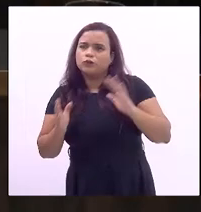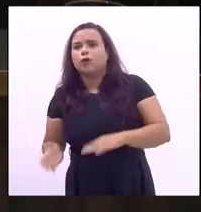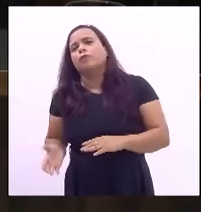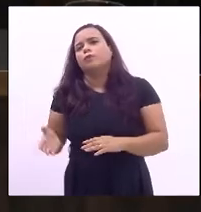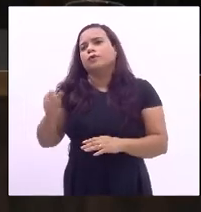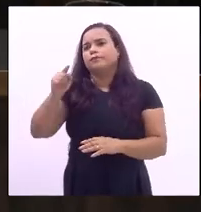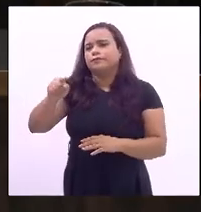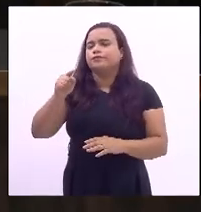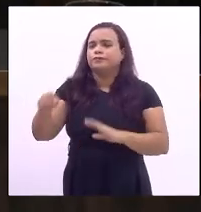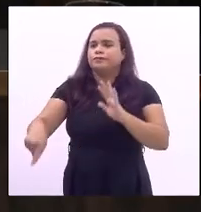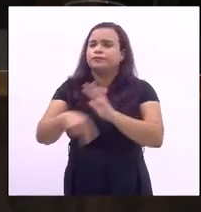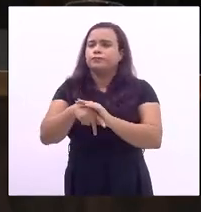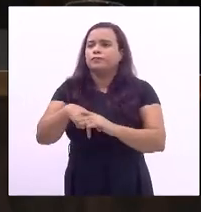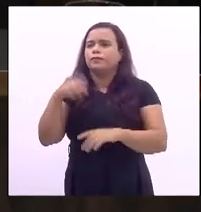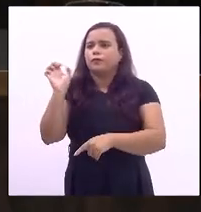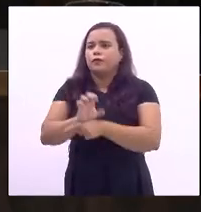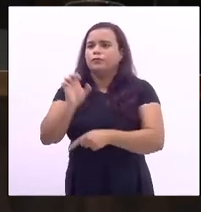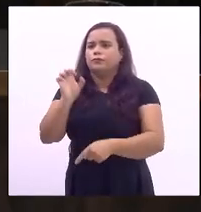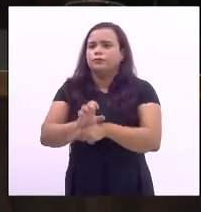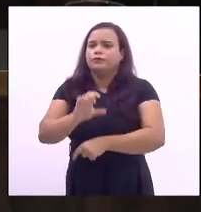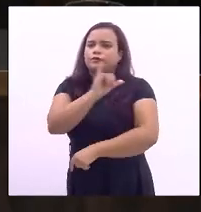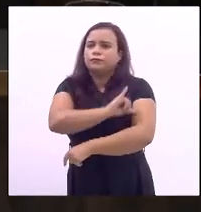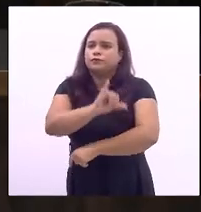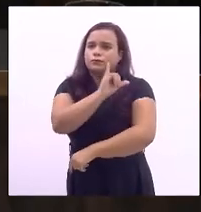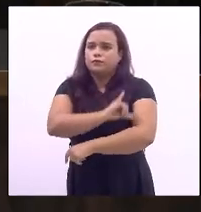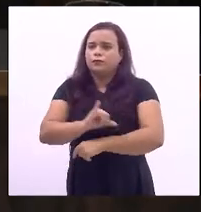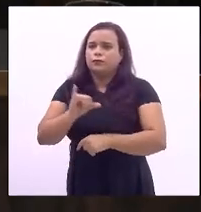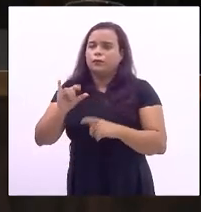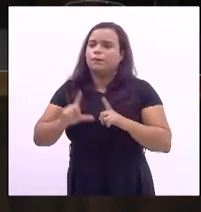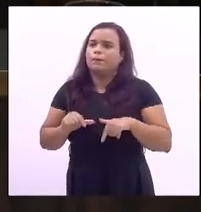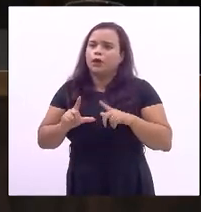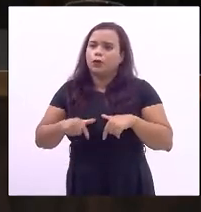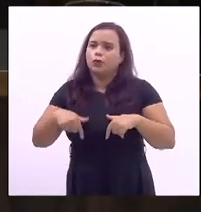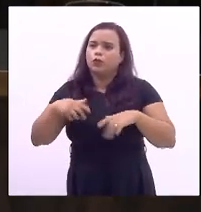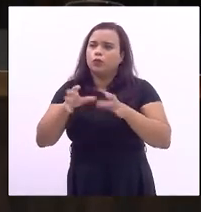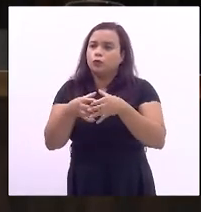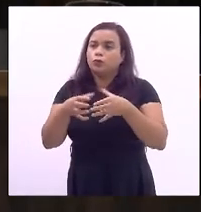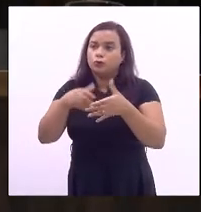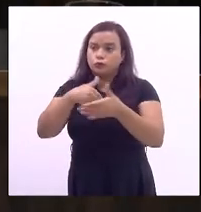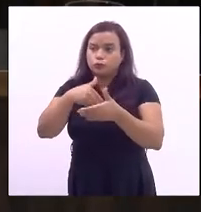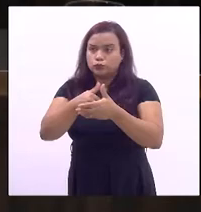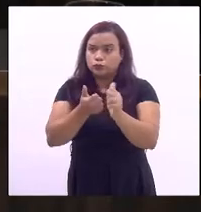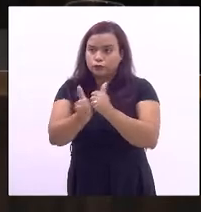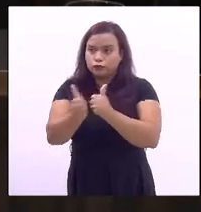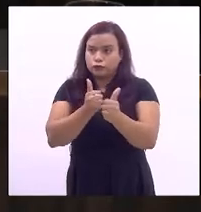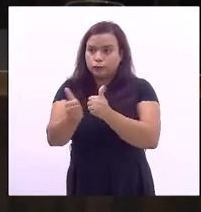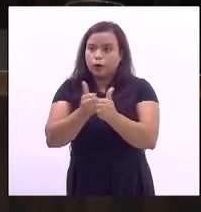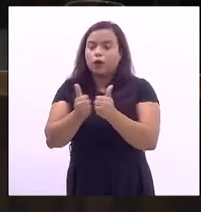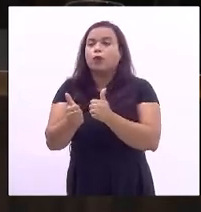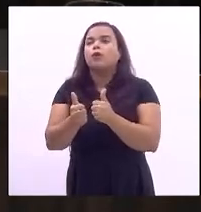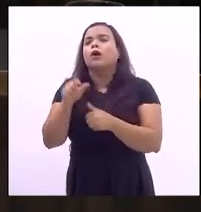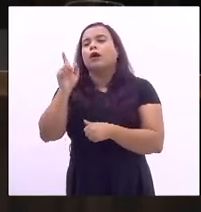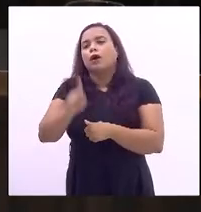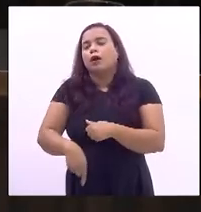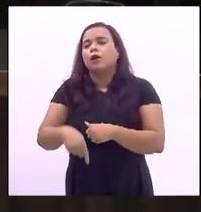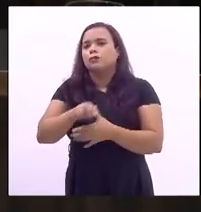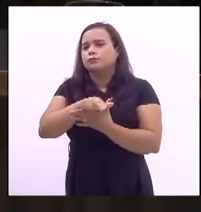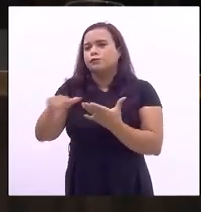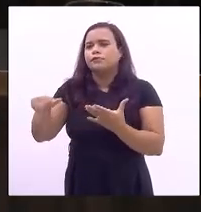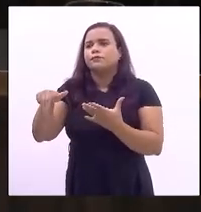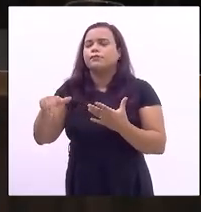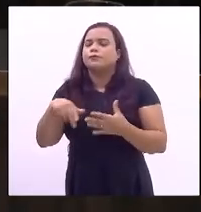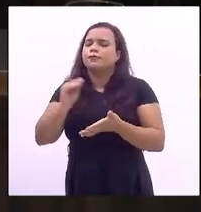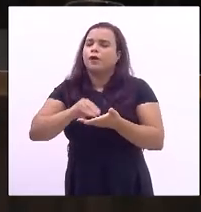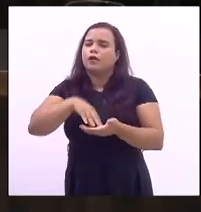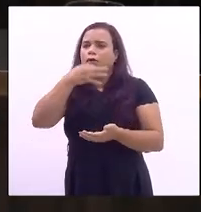do Estado do Rio de Janeiro Bangu Atlético Clube dá outras providências perder de pareceres das comissões de condição Justiça de esporte e